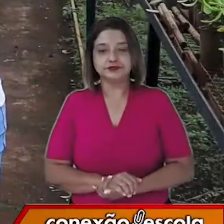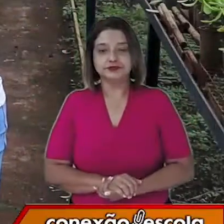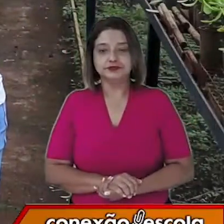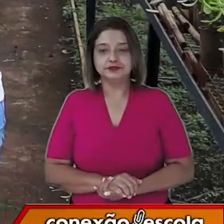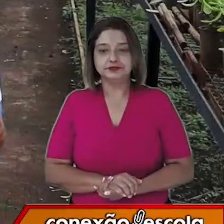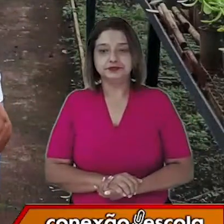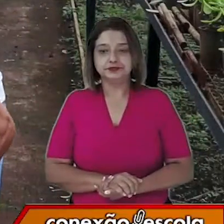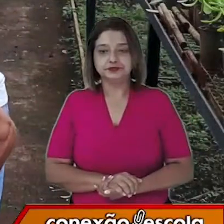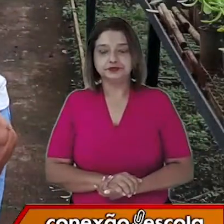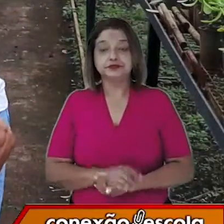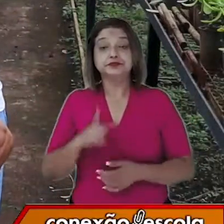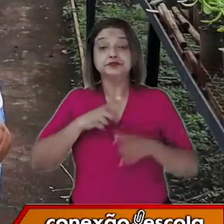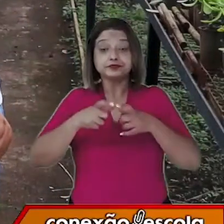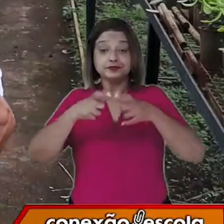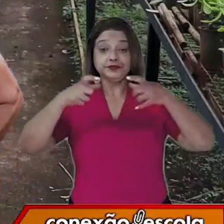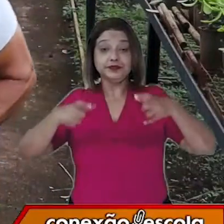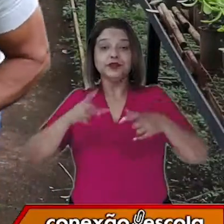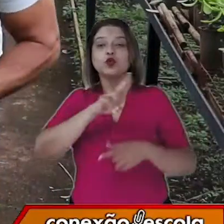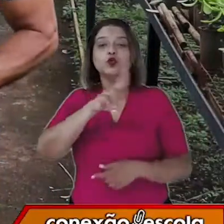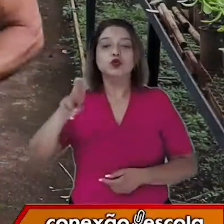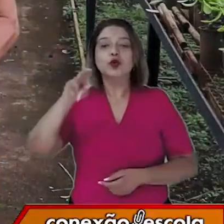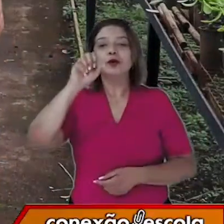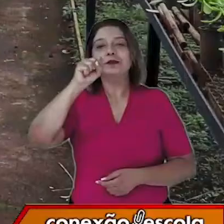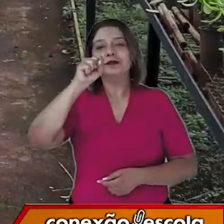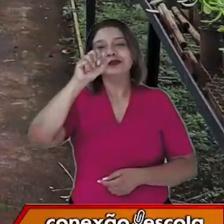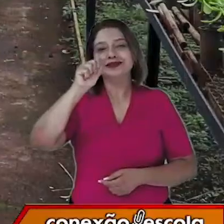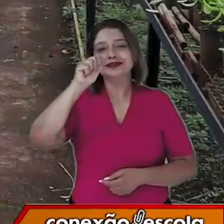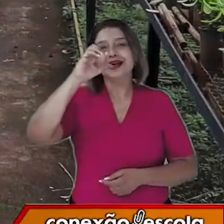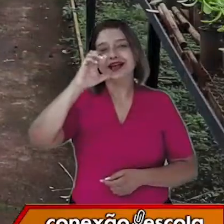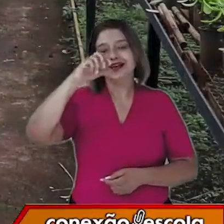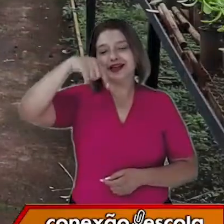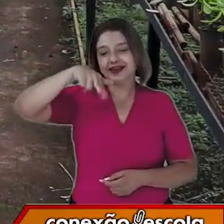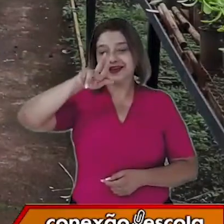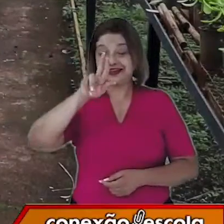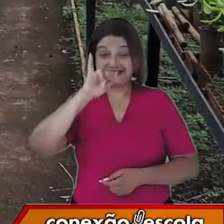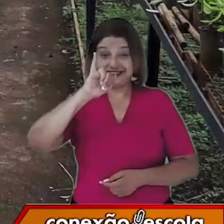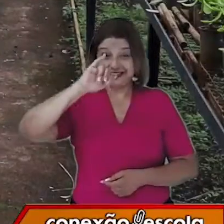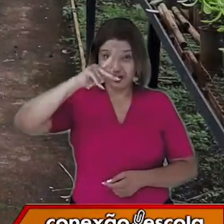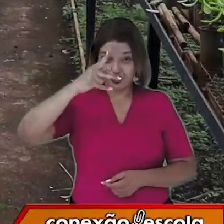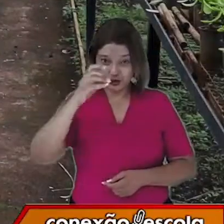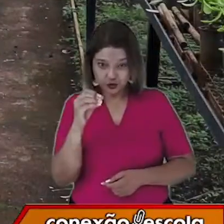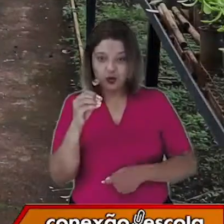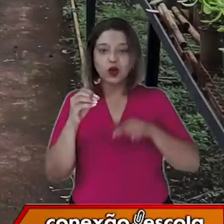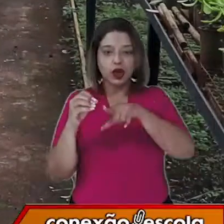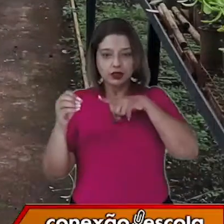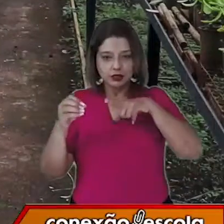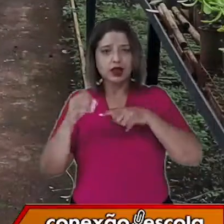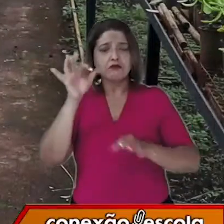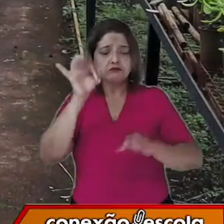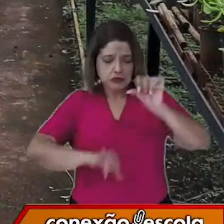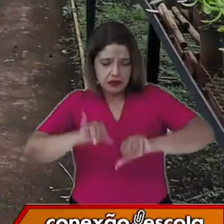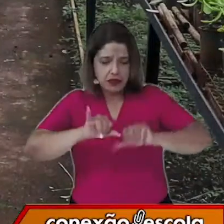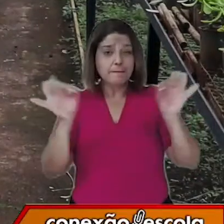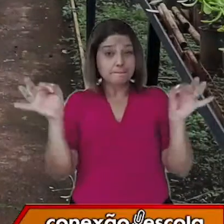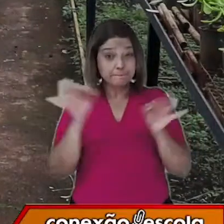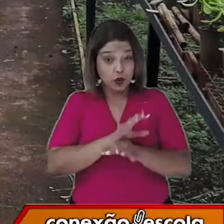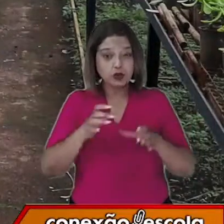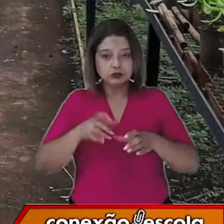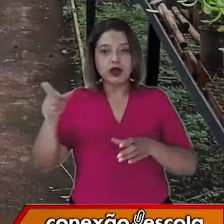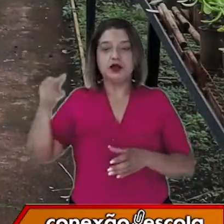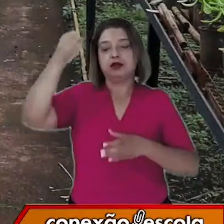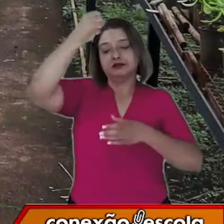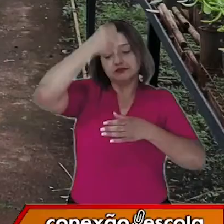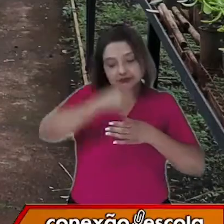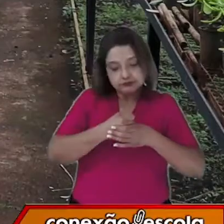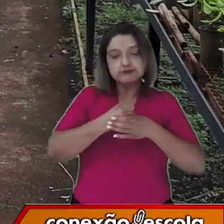aqui, que são os chamados saquinhos, né? Então daqui já tem um substrato pronto, ela é colocada aqui